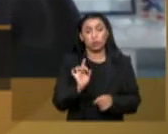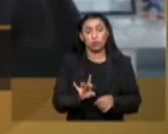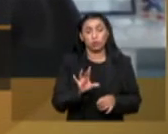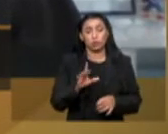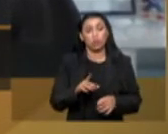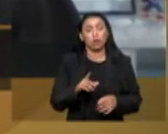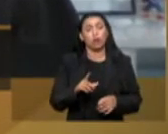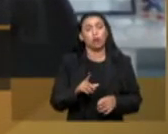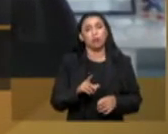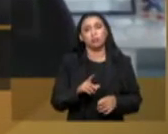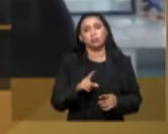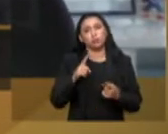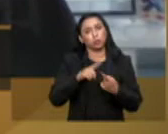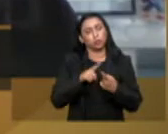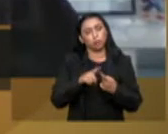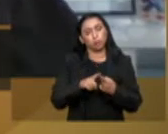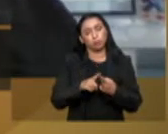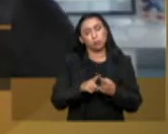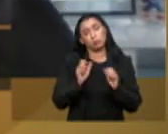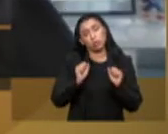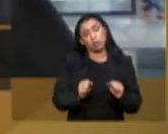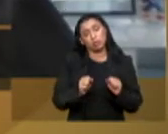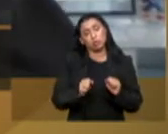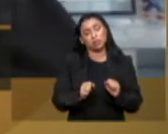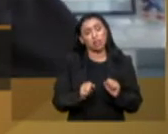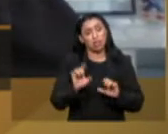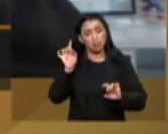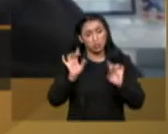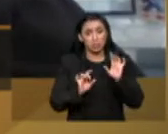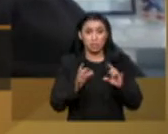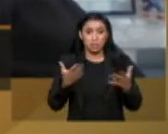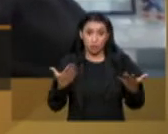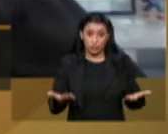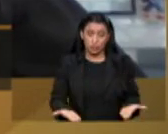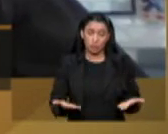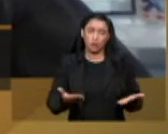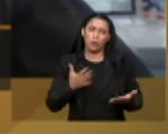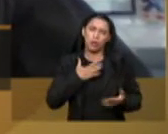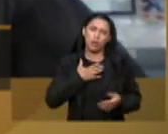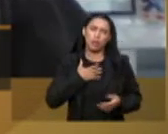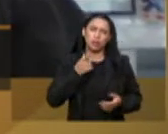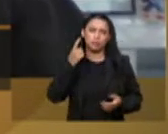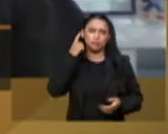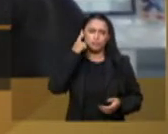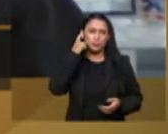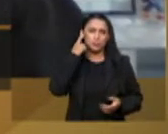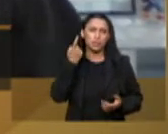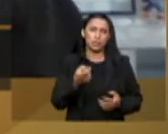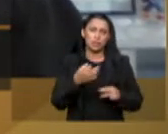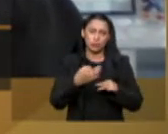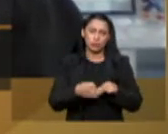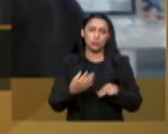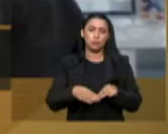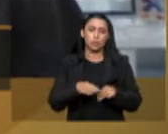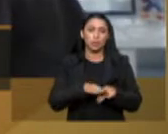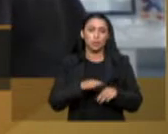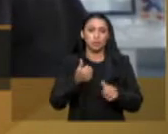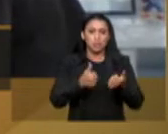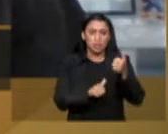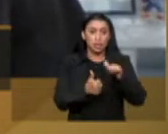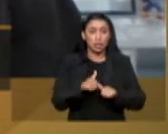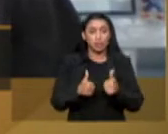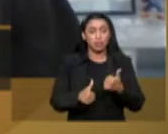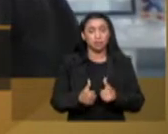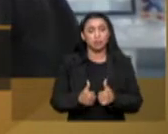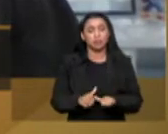determinados tributos podem ter essa exceção? São essas as minhas considerações, excelências, a reflexão de vossas excelências, pugnando ao